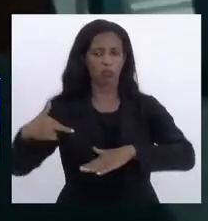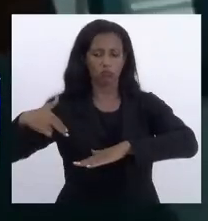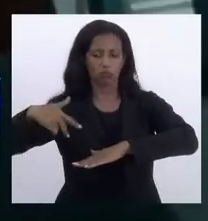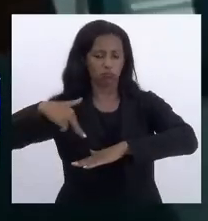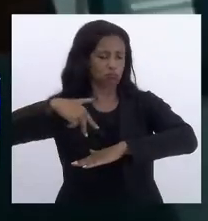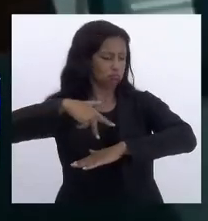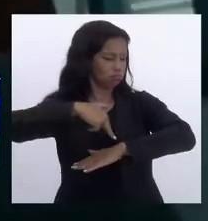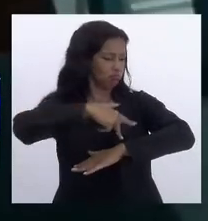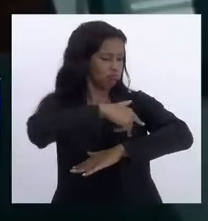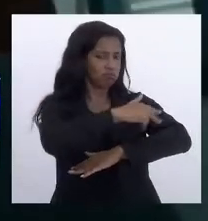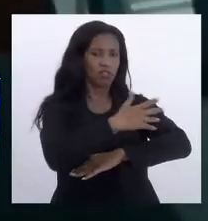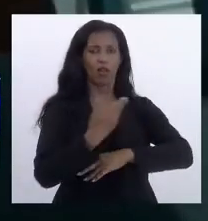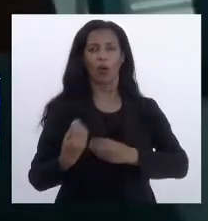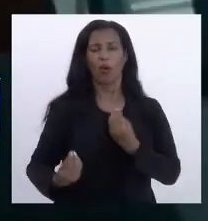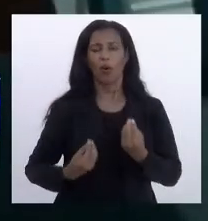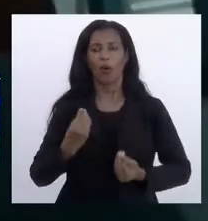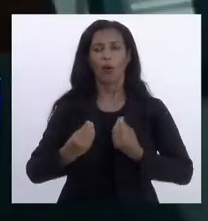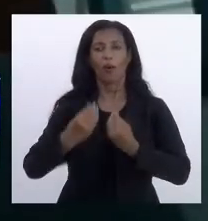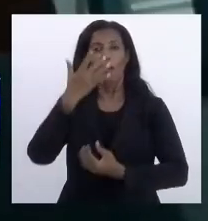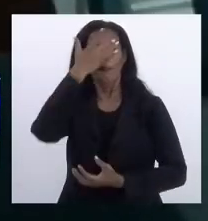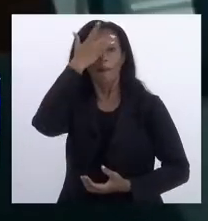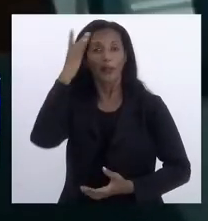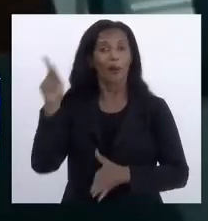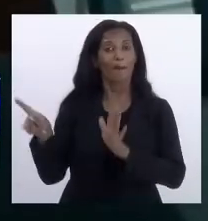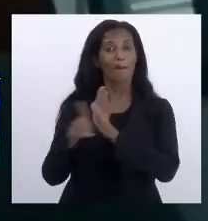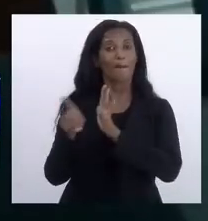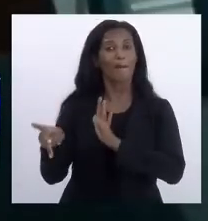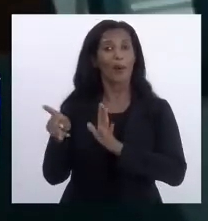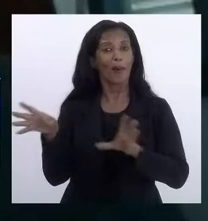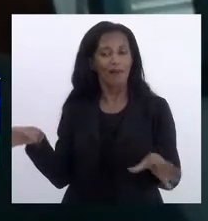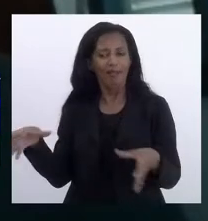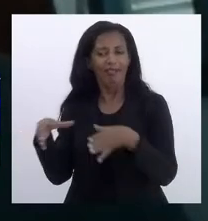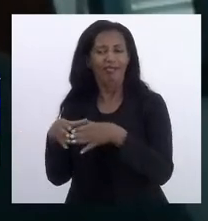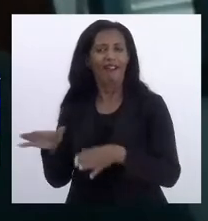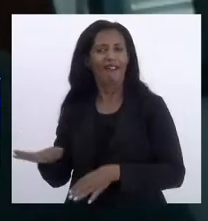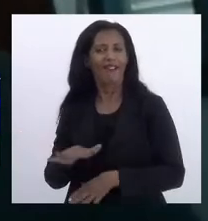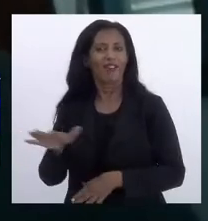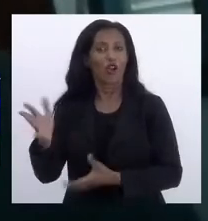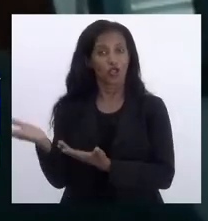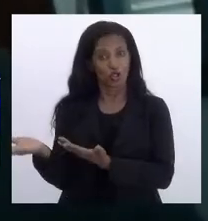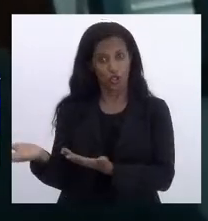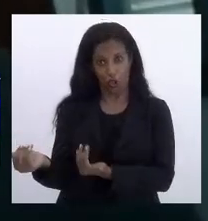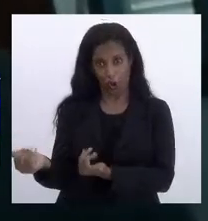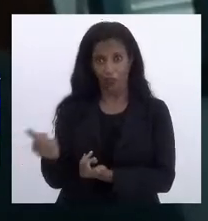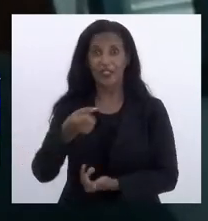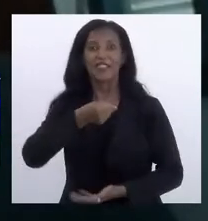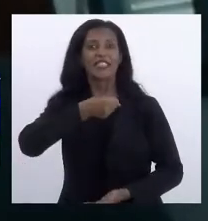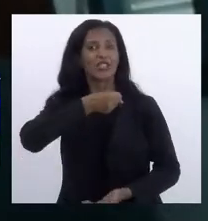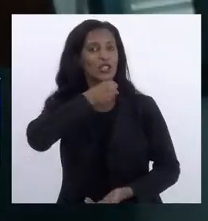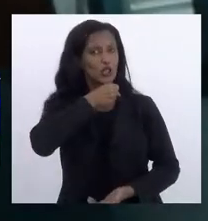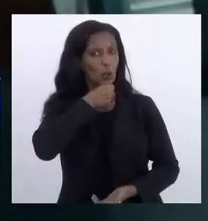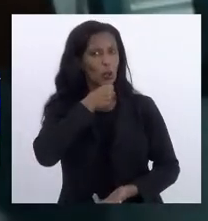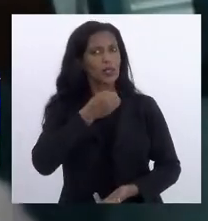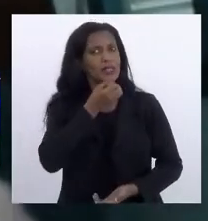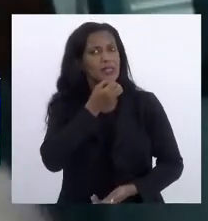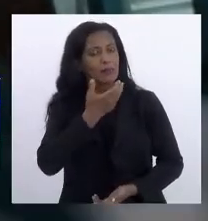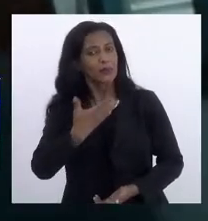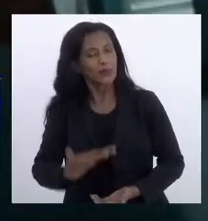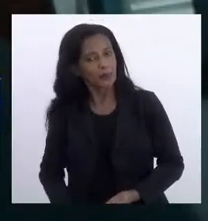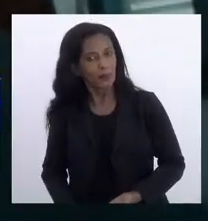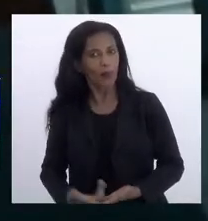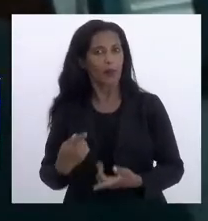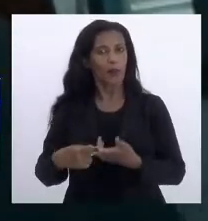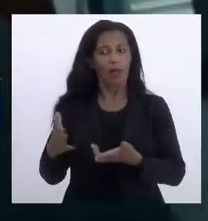modas com pessoas da comunidade, jovens e idosas. Isso é muito bom, porque algumas